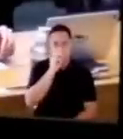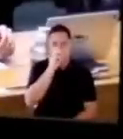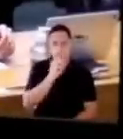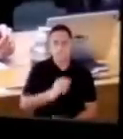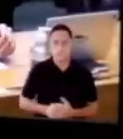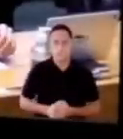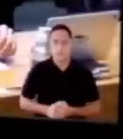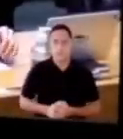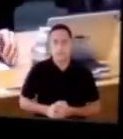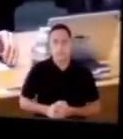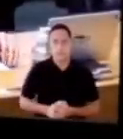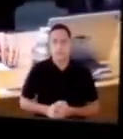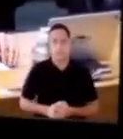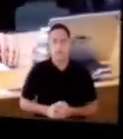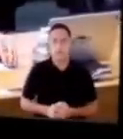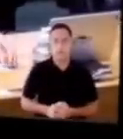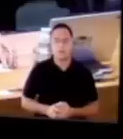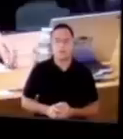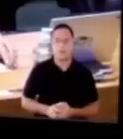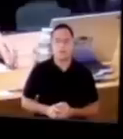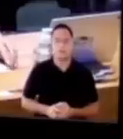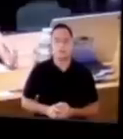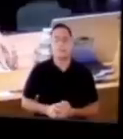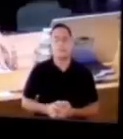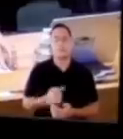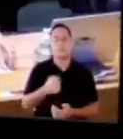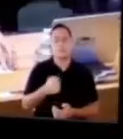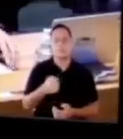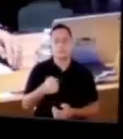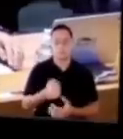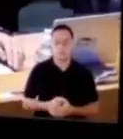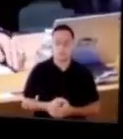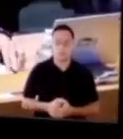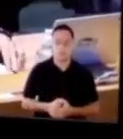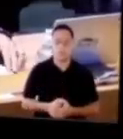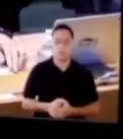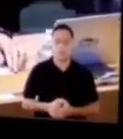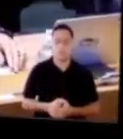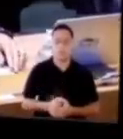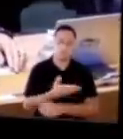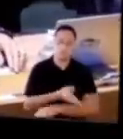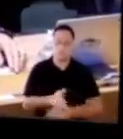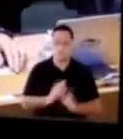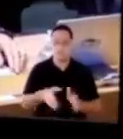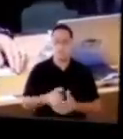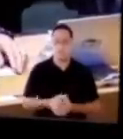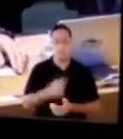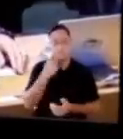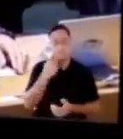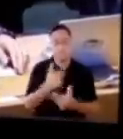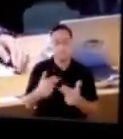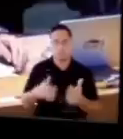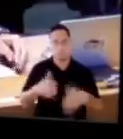eu como na maioria das vezes Vou começar fazendo algumas observações do que foi dito até aqui depois faço algumas perguntas muitas